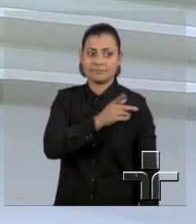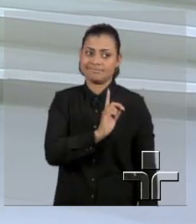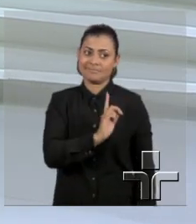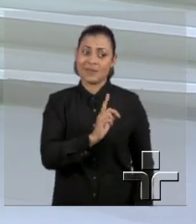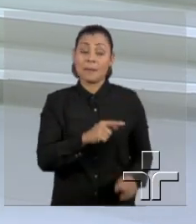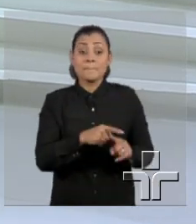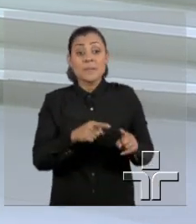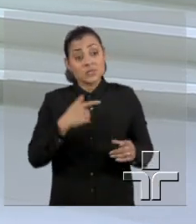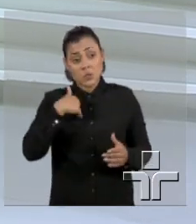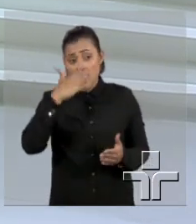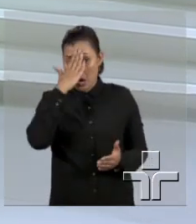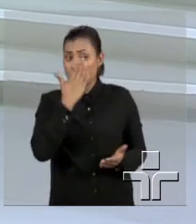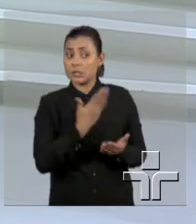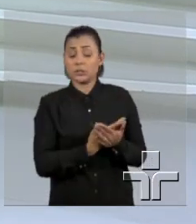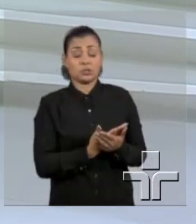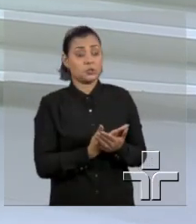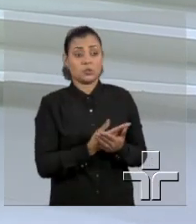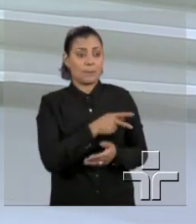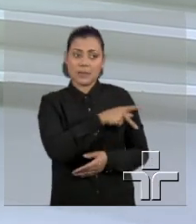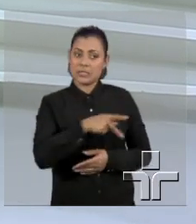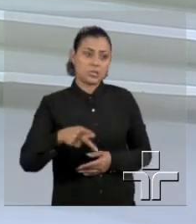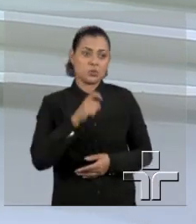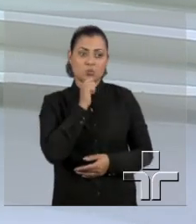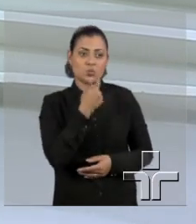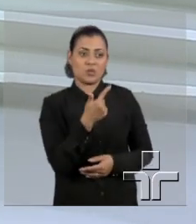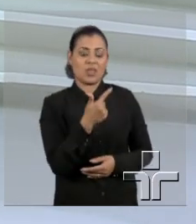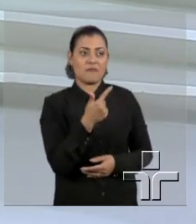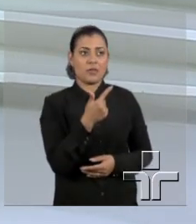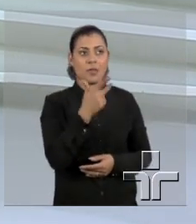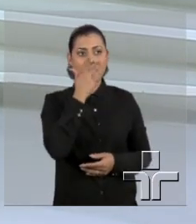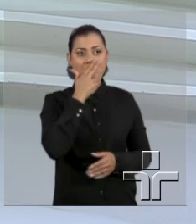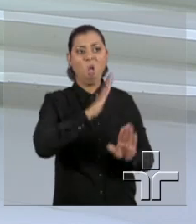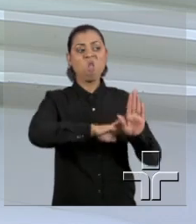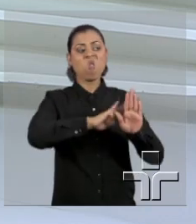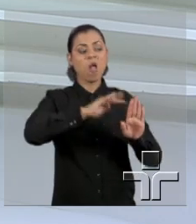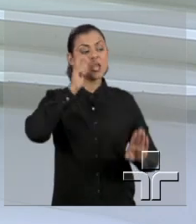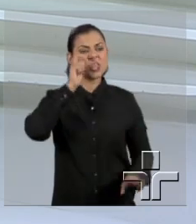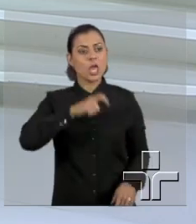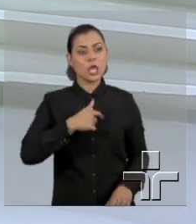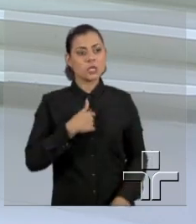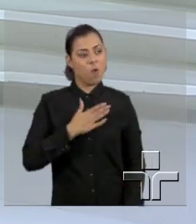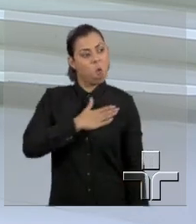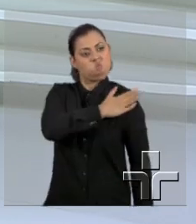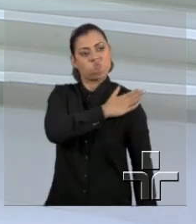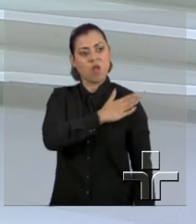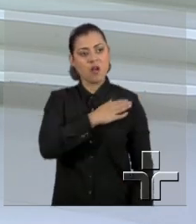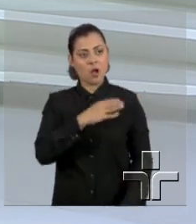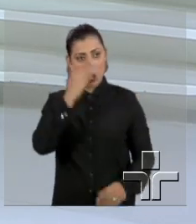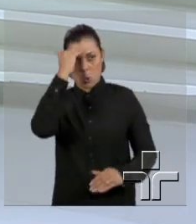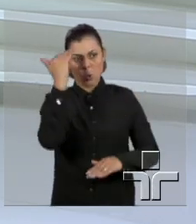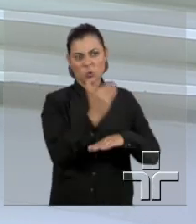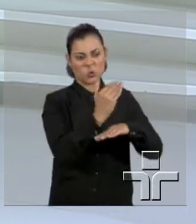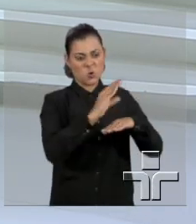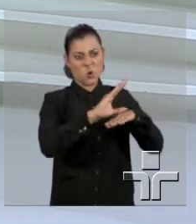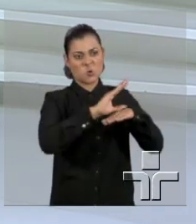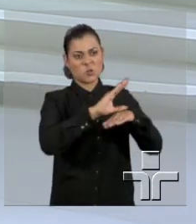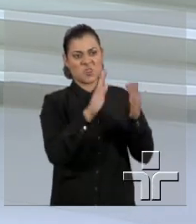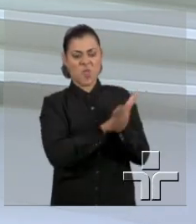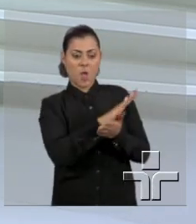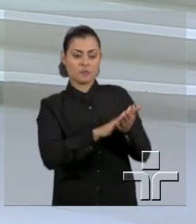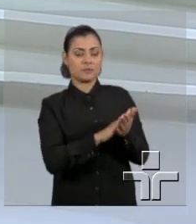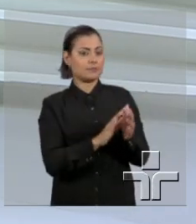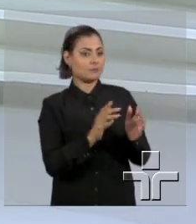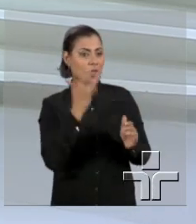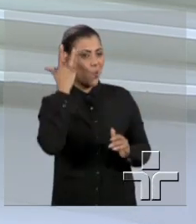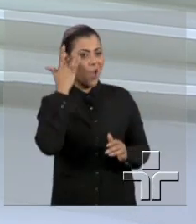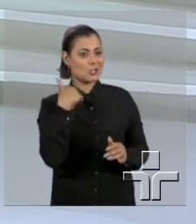afrontar a Constituição, de afrontar a lei e de assumir um estilo de governo incompatível com a